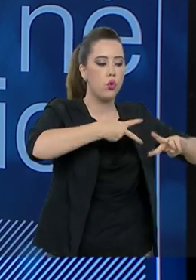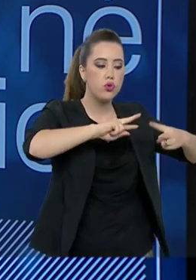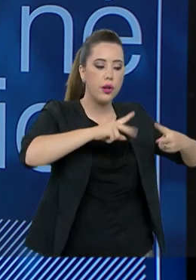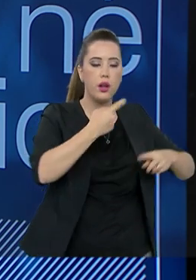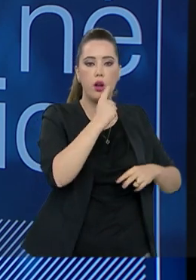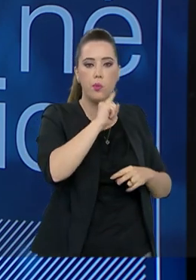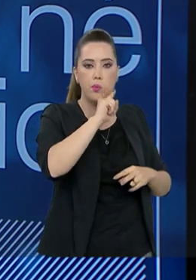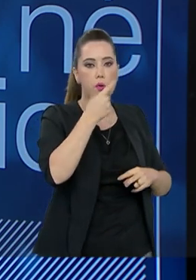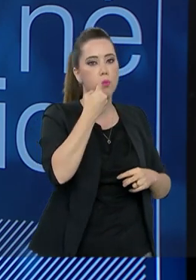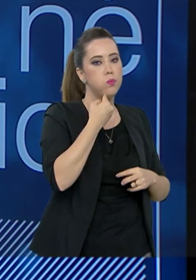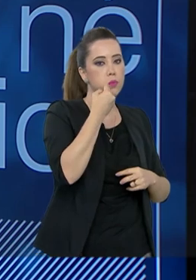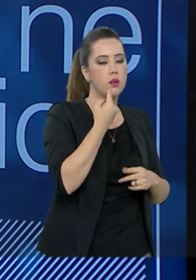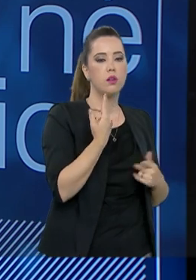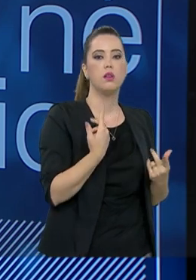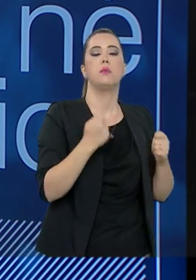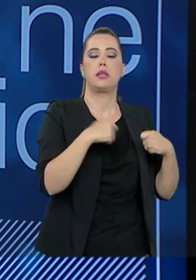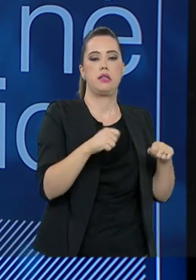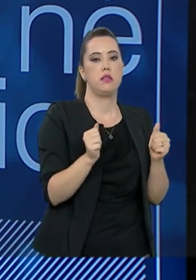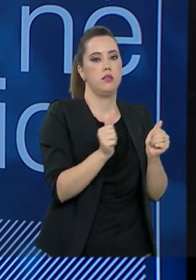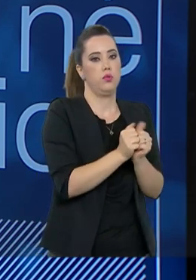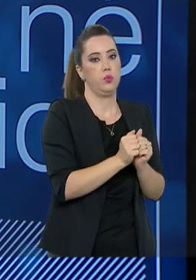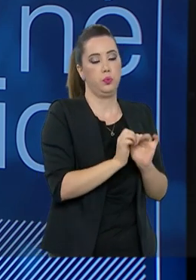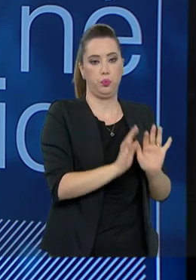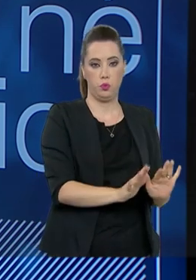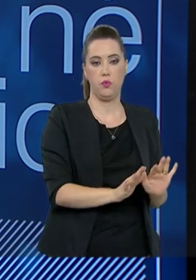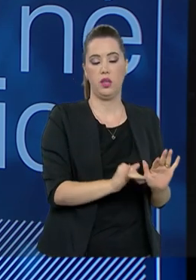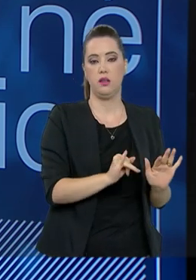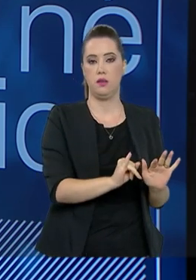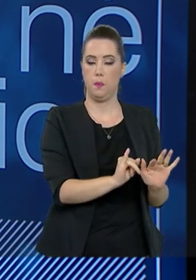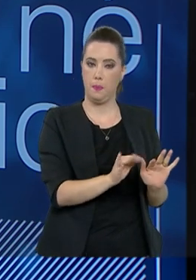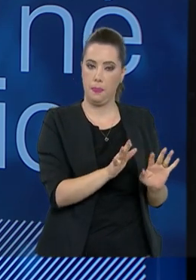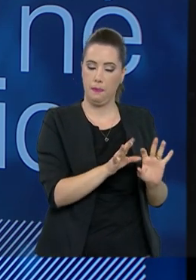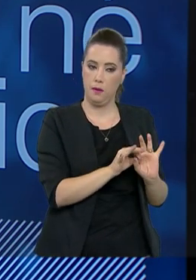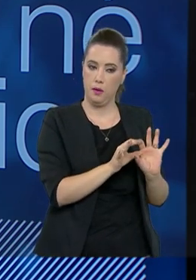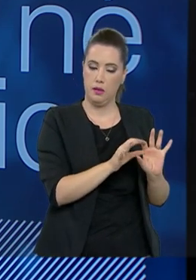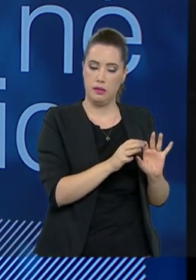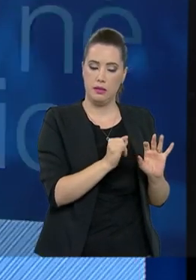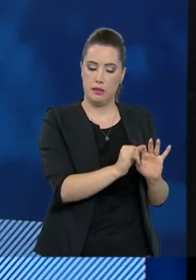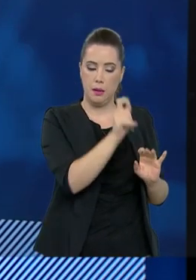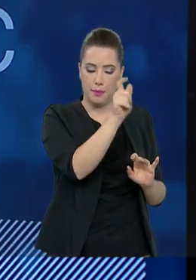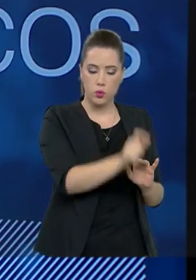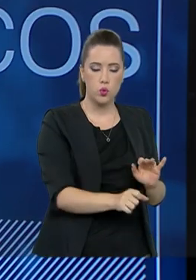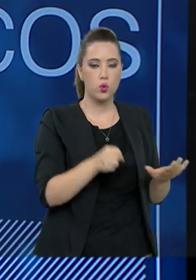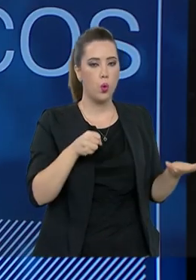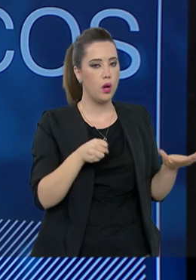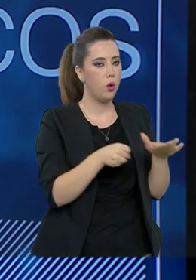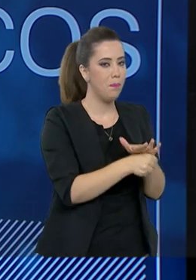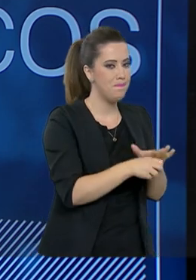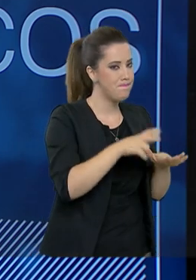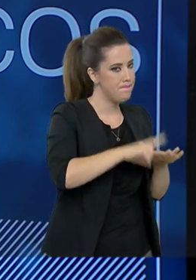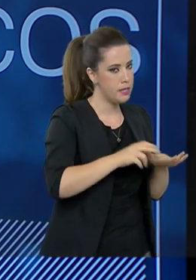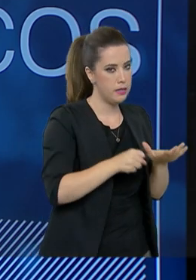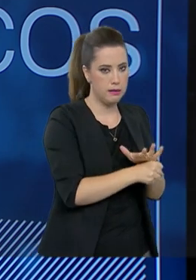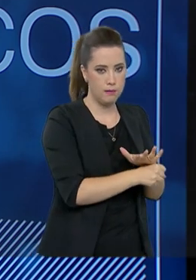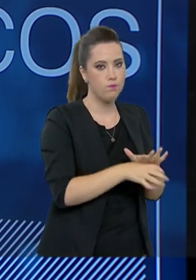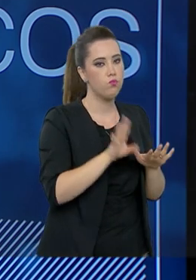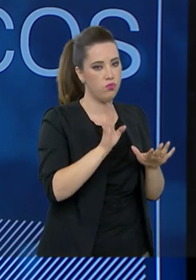condenada, mas precisa ter uma autorização judicial. Quando a pessoa é condenada, aí a